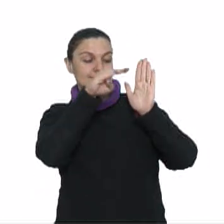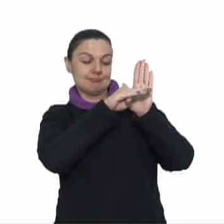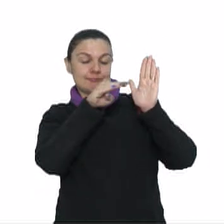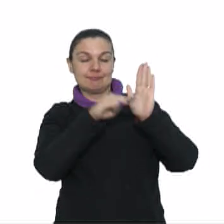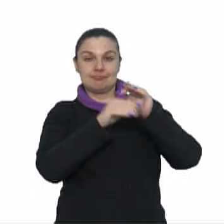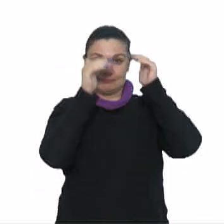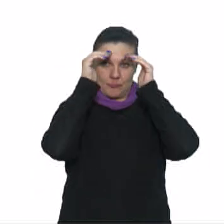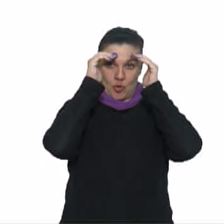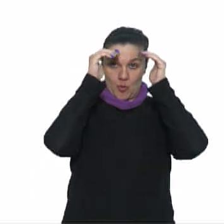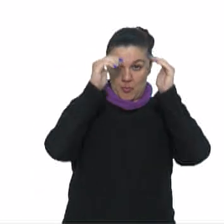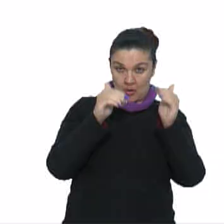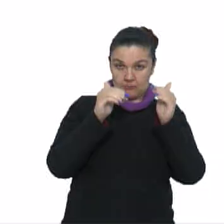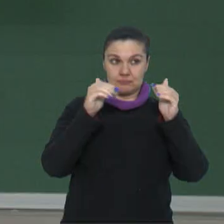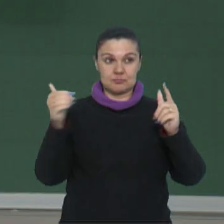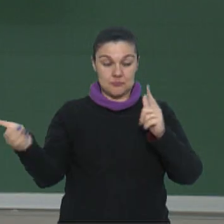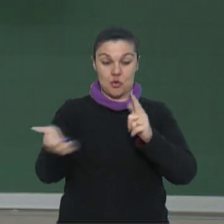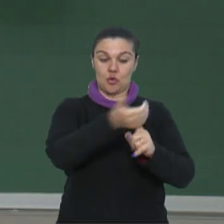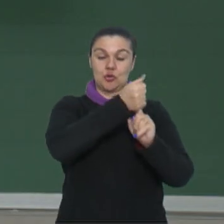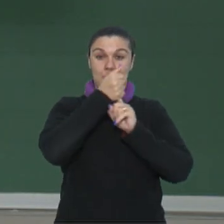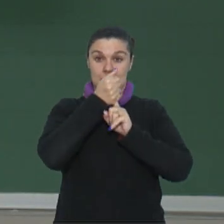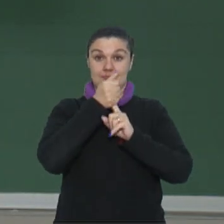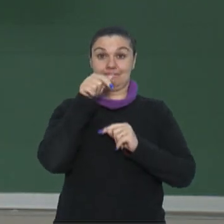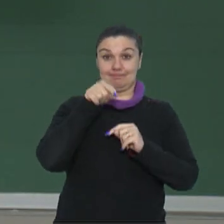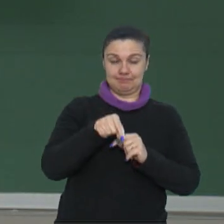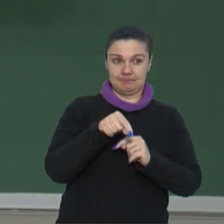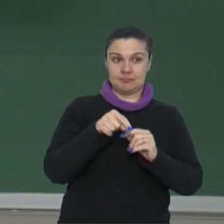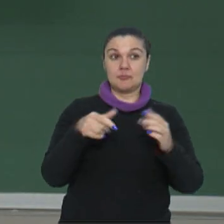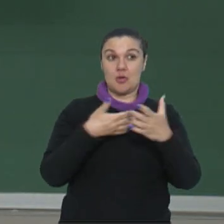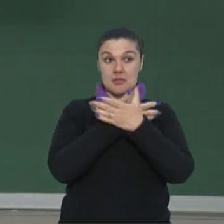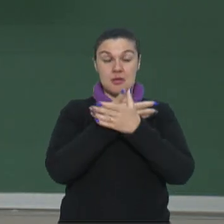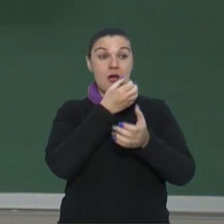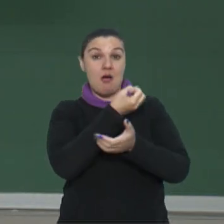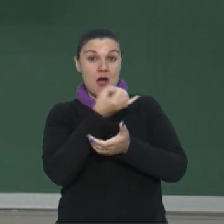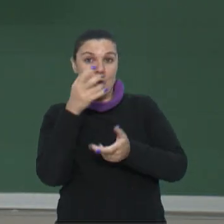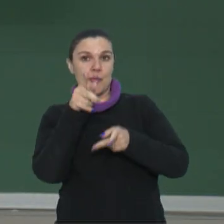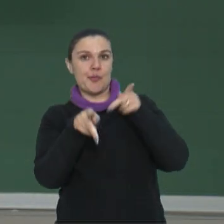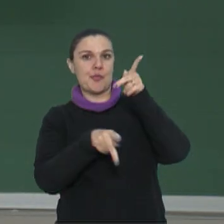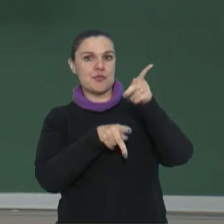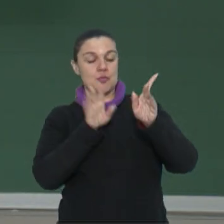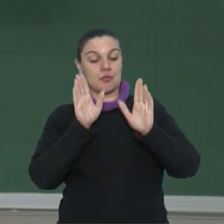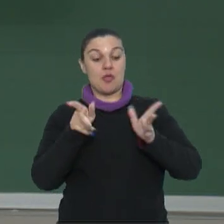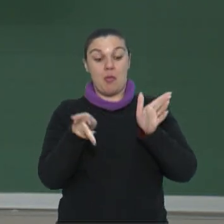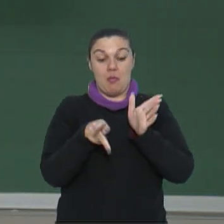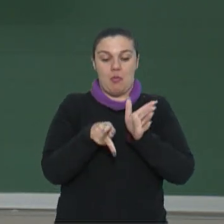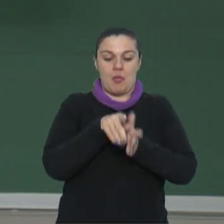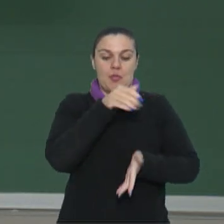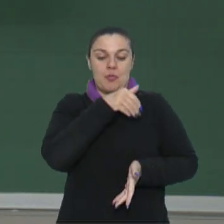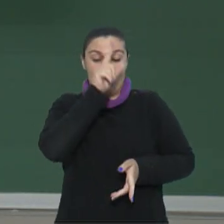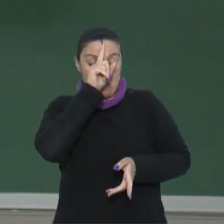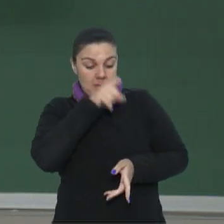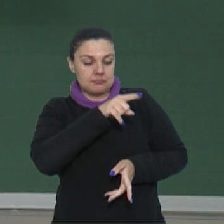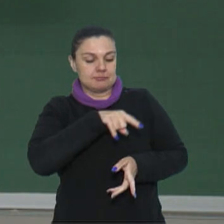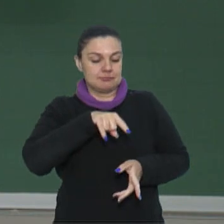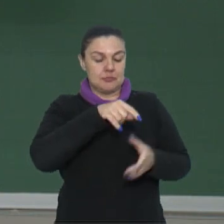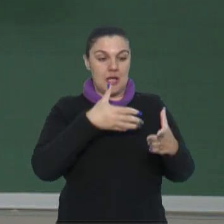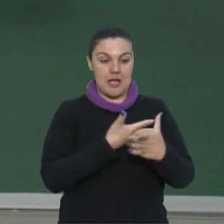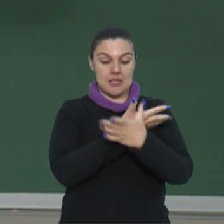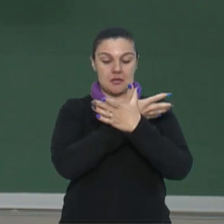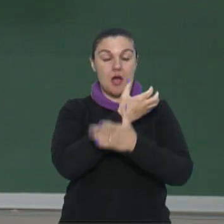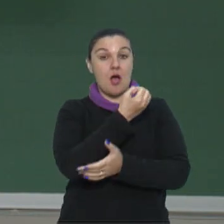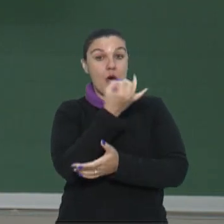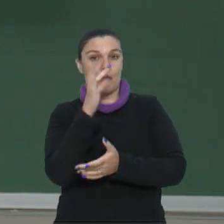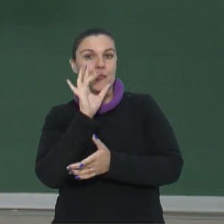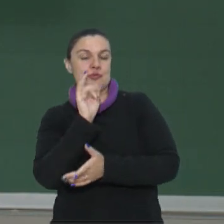subordinação, subordinar, dominar aos aztecas. Alguns povos eram administrados por governantes aztecas, outros